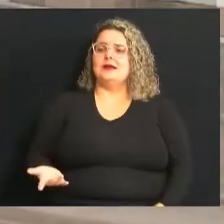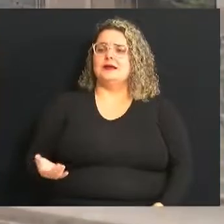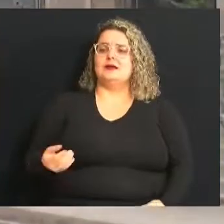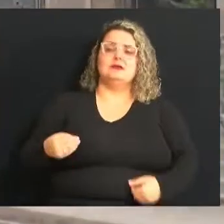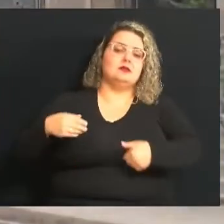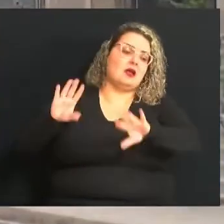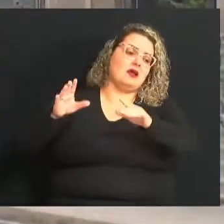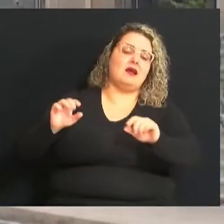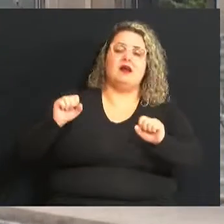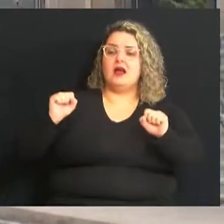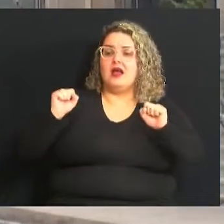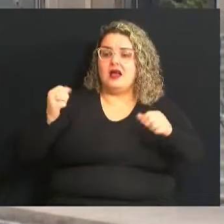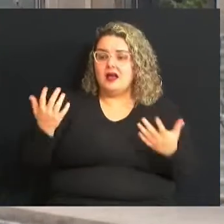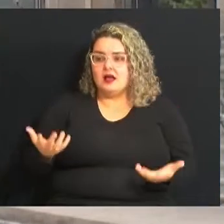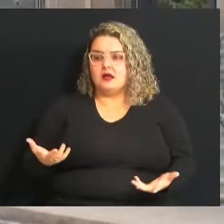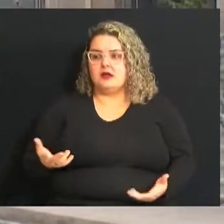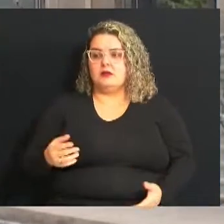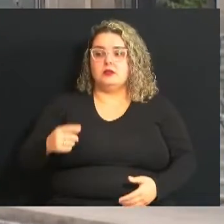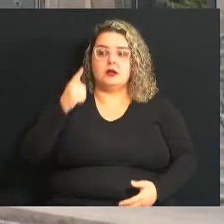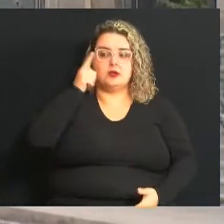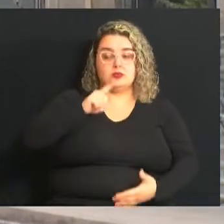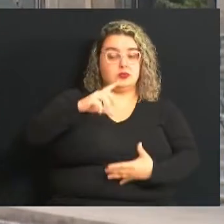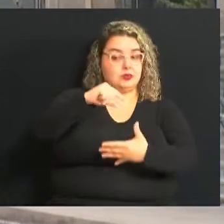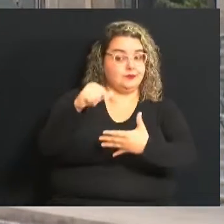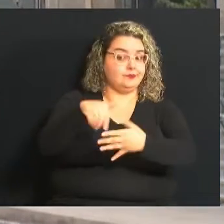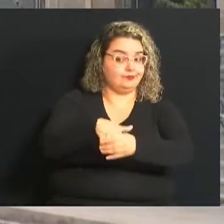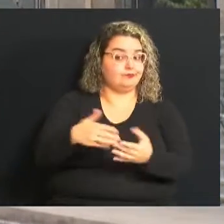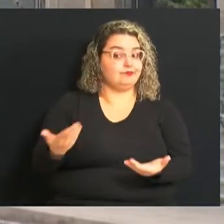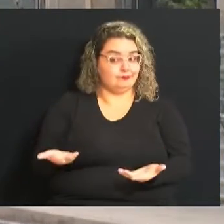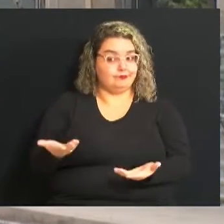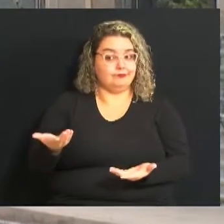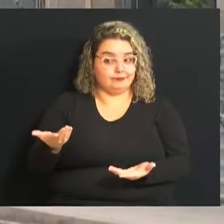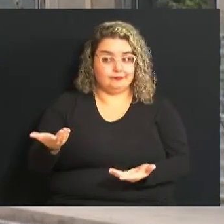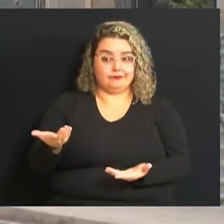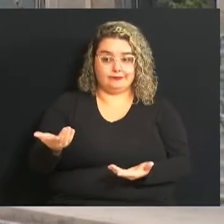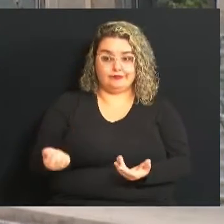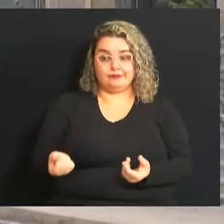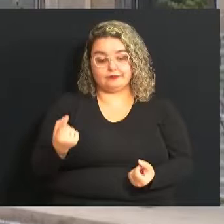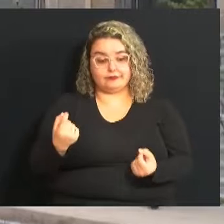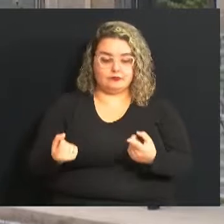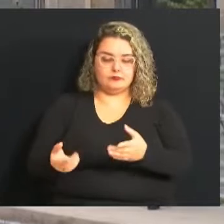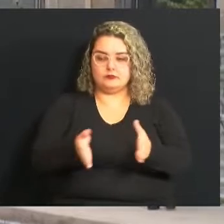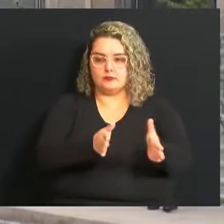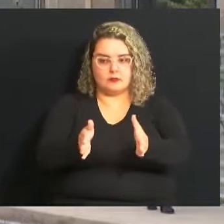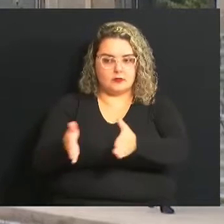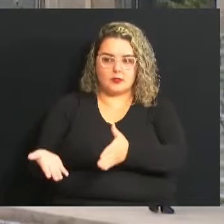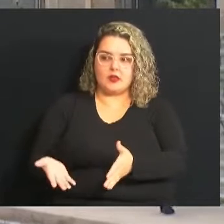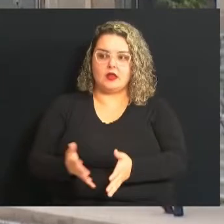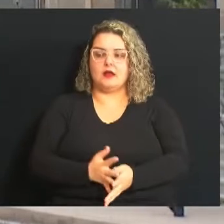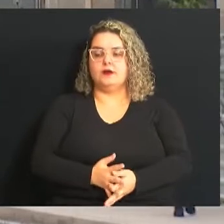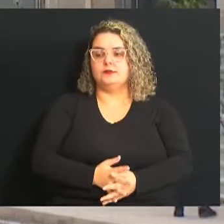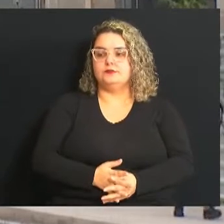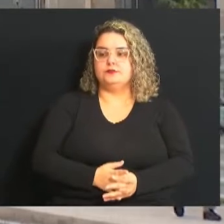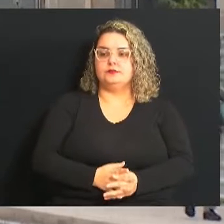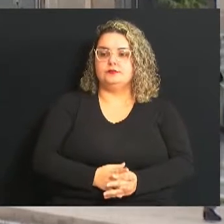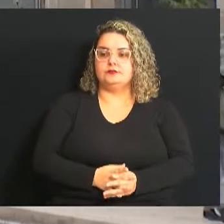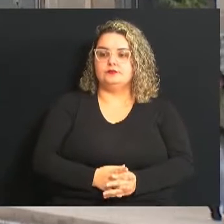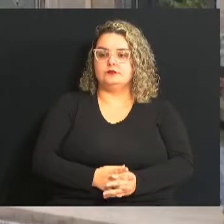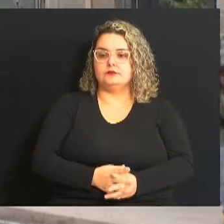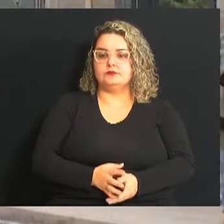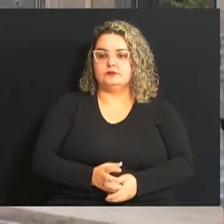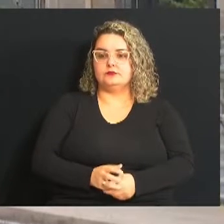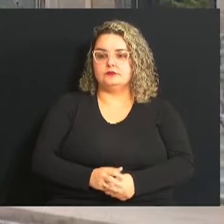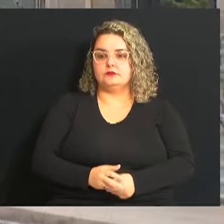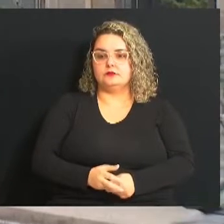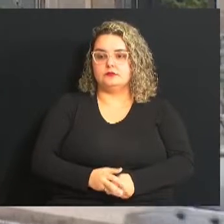torcida, para ganhar voto, seja em que etapa for, e é uma coisa, um